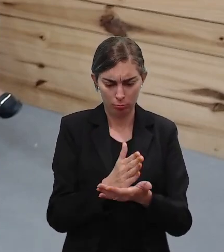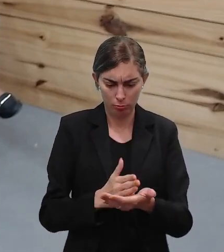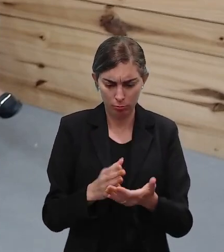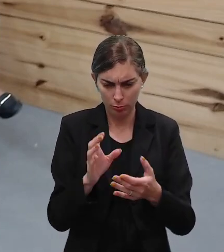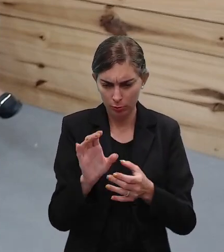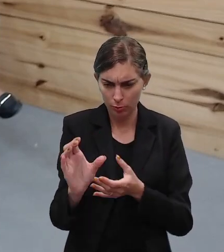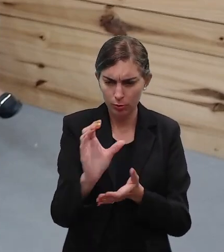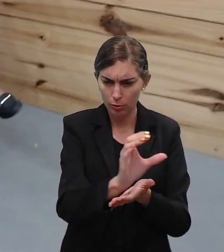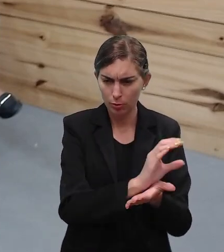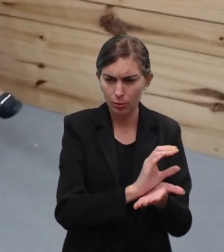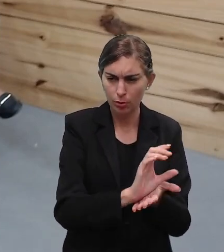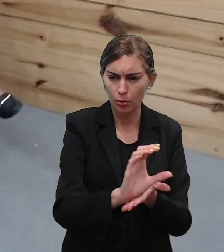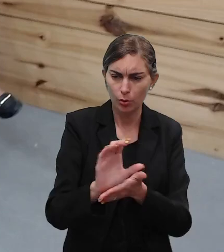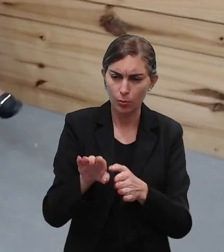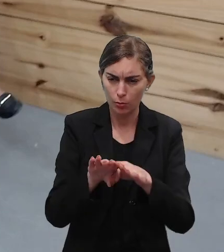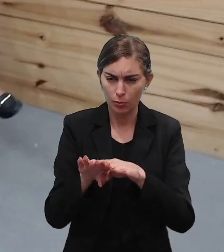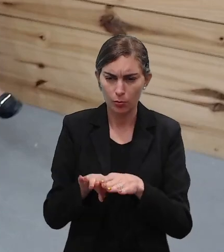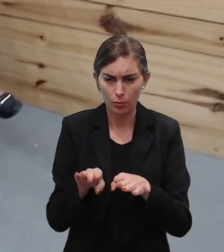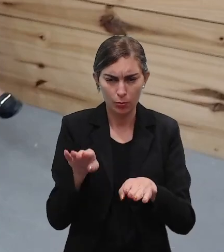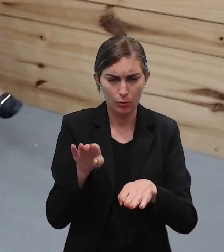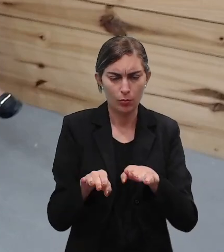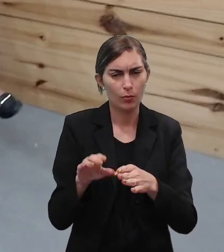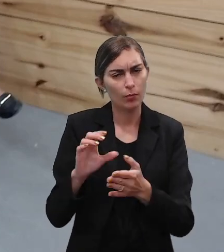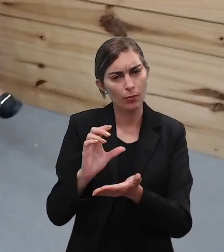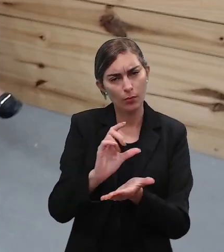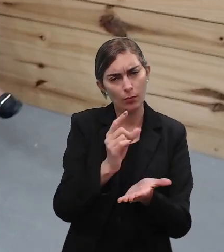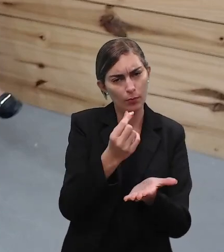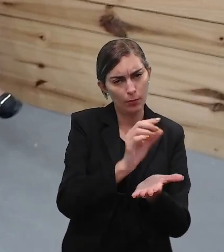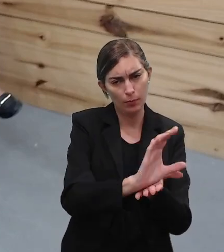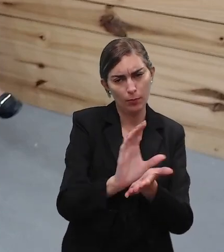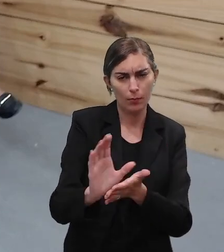dividi-la de forma equânime e